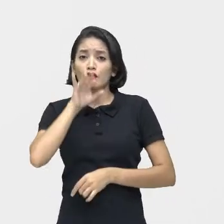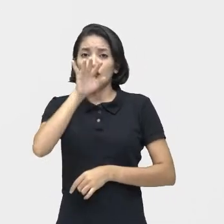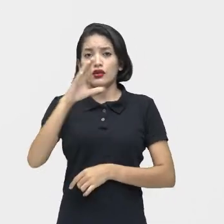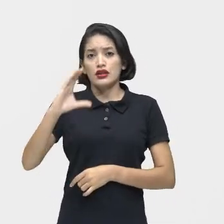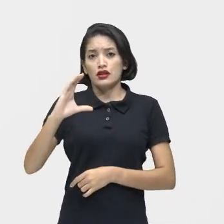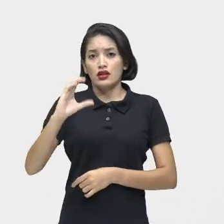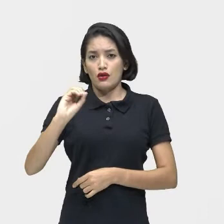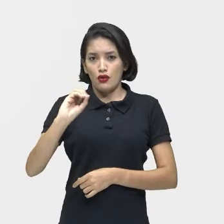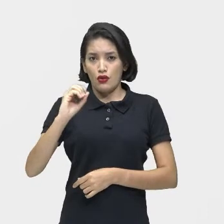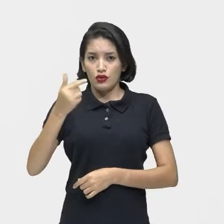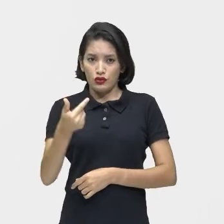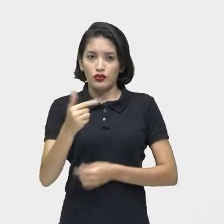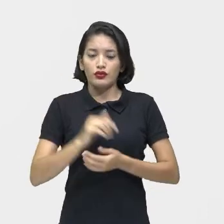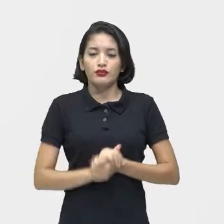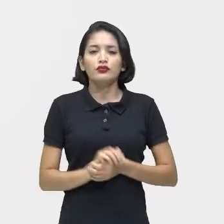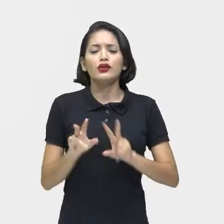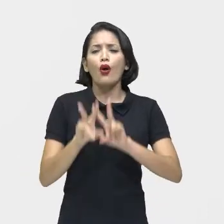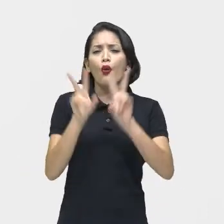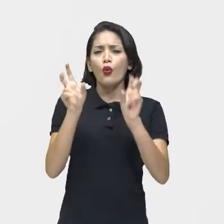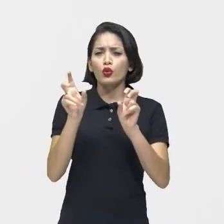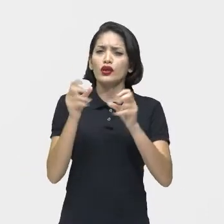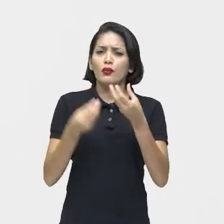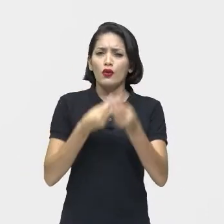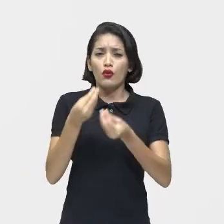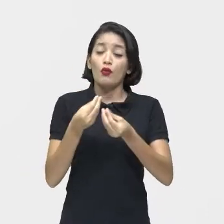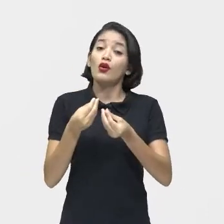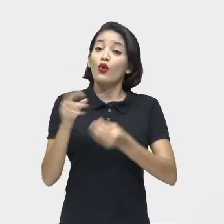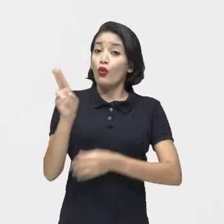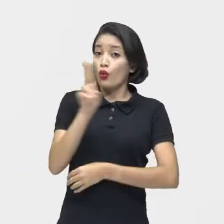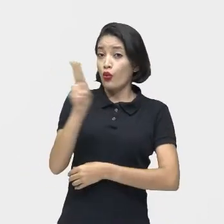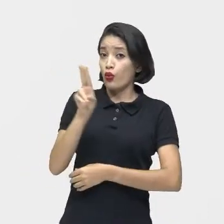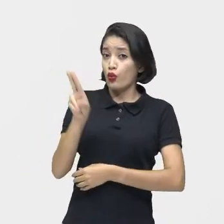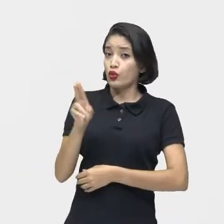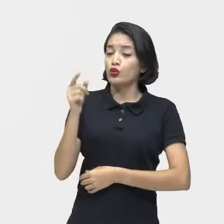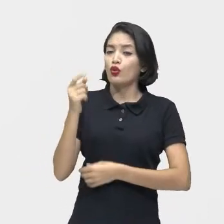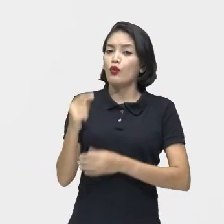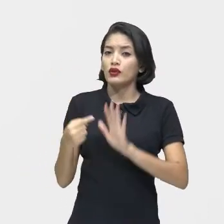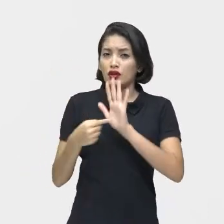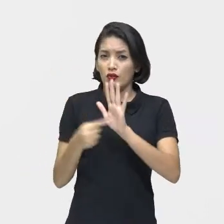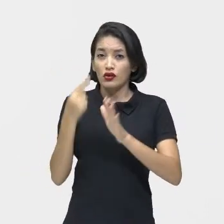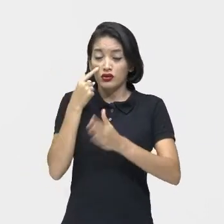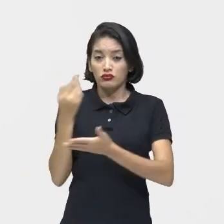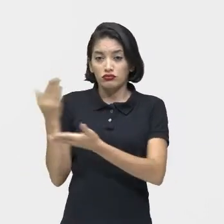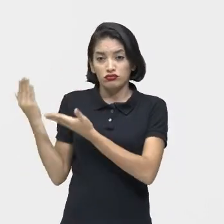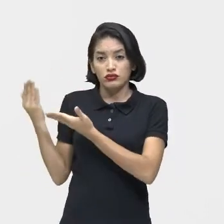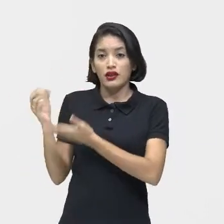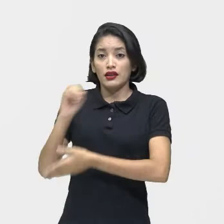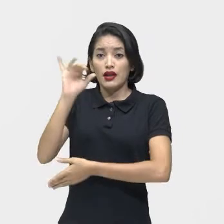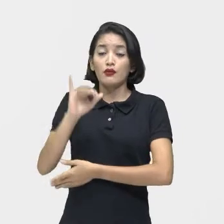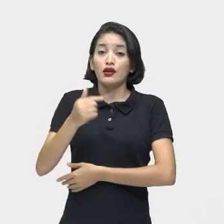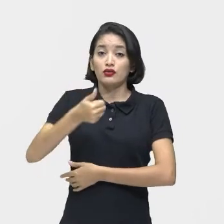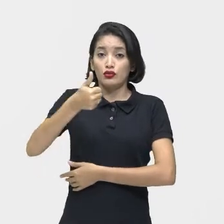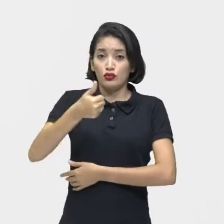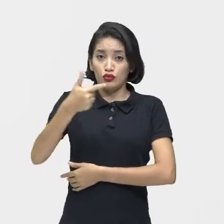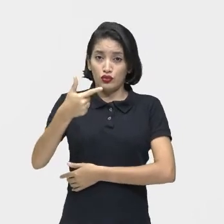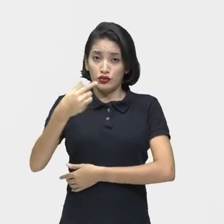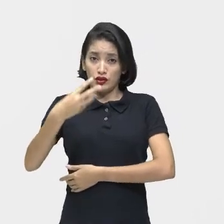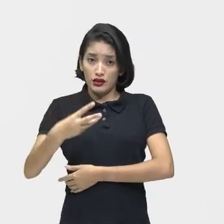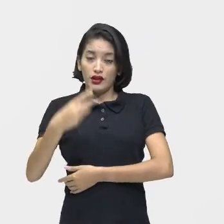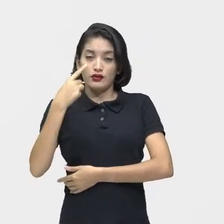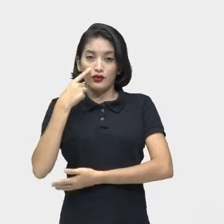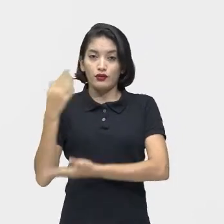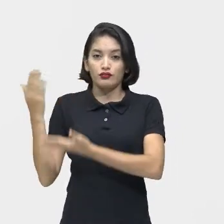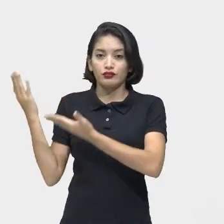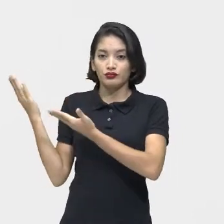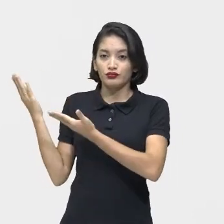gás carbônico. A respeito desse sistema, escreva o nome das estruturas indicadas pelos números 1, 2 e 3 na